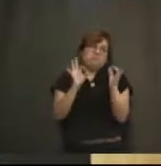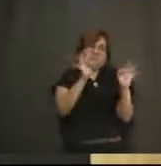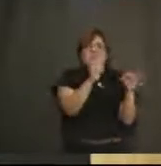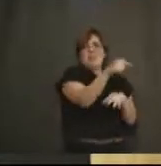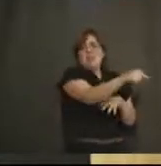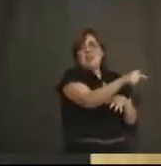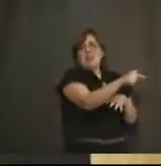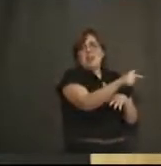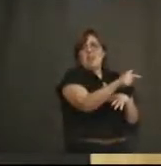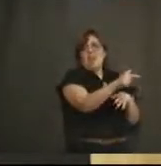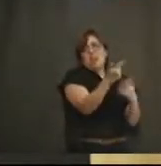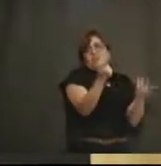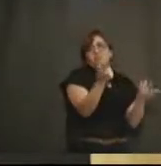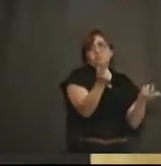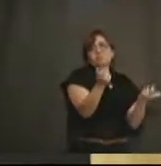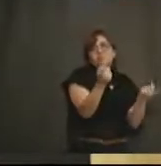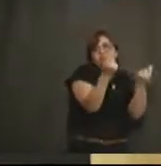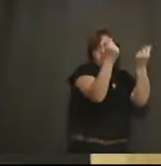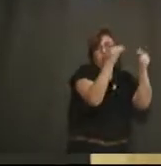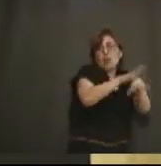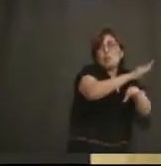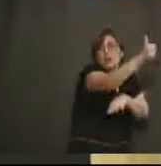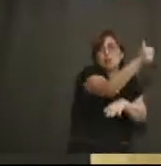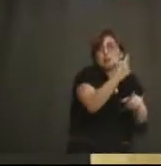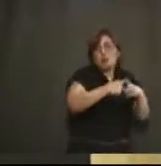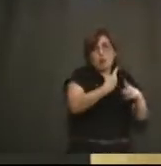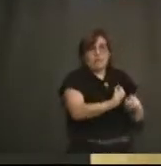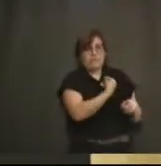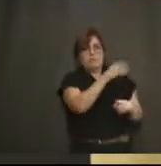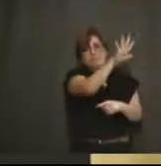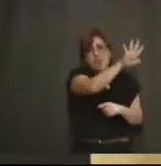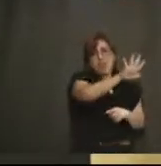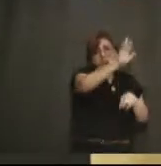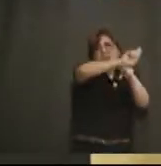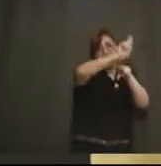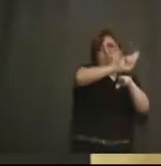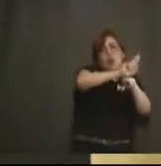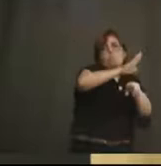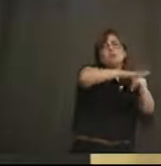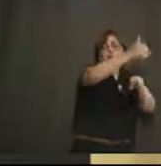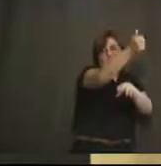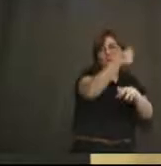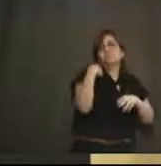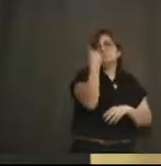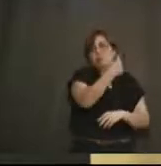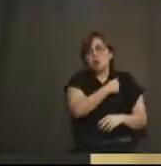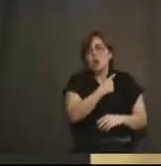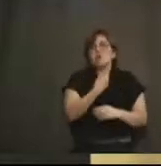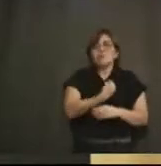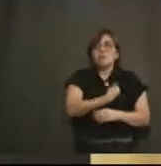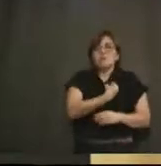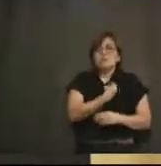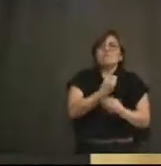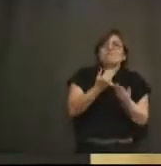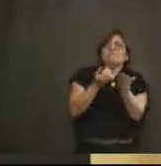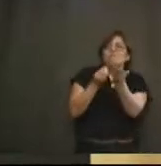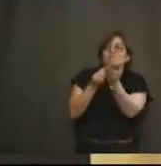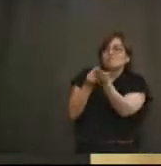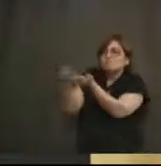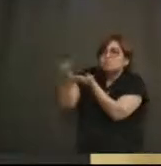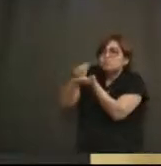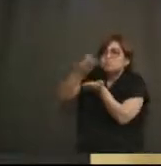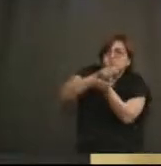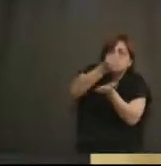população da região norte. Então, a gente vive isso no dia a dia, a distribuição de recursos para a pesquisa é muito desigual. Eu fico